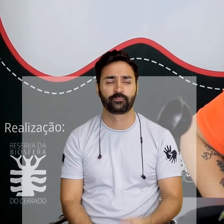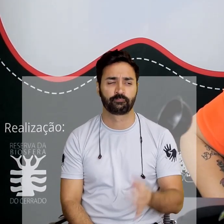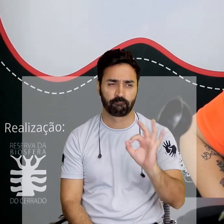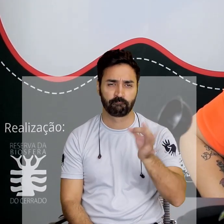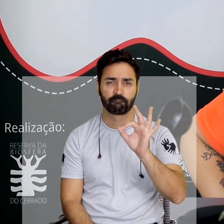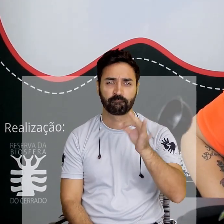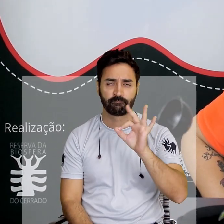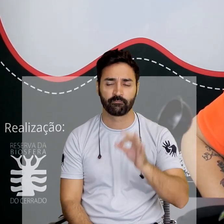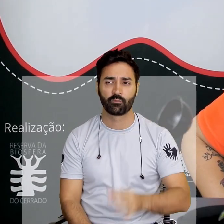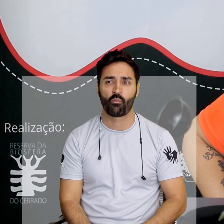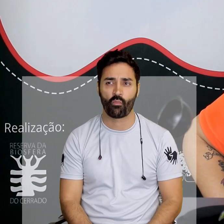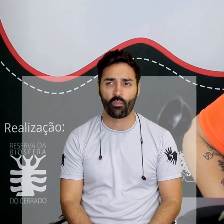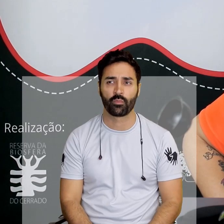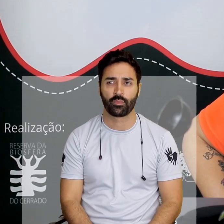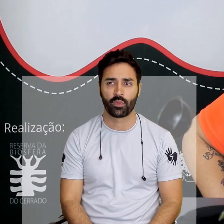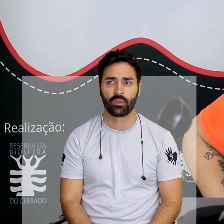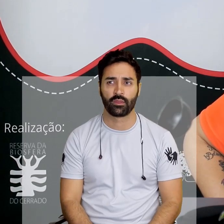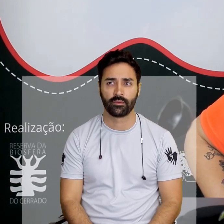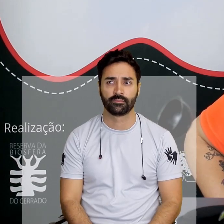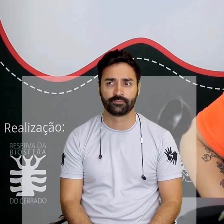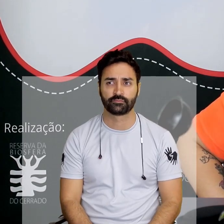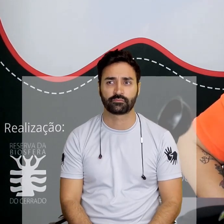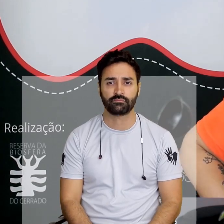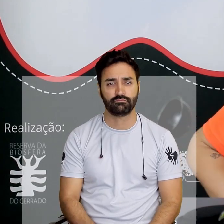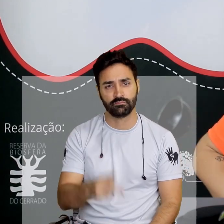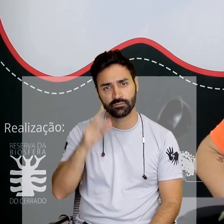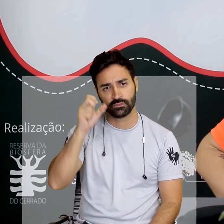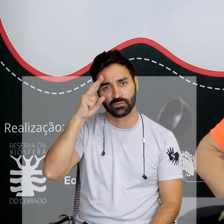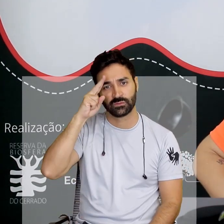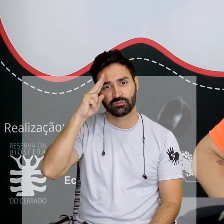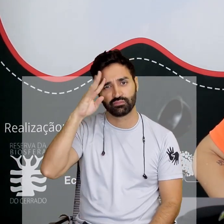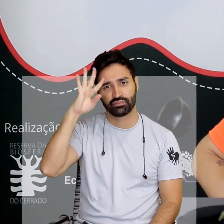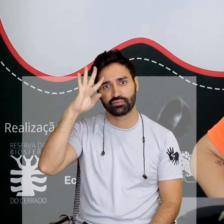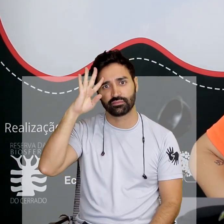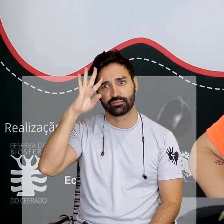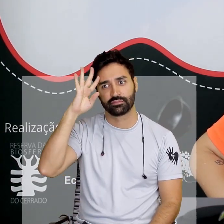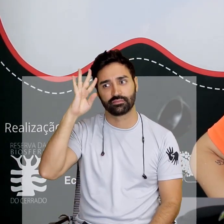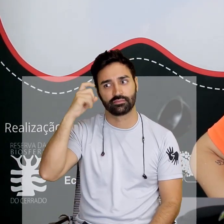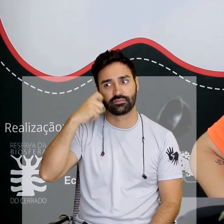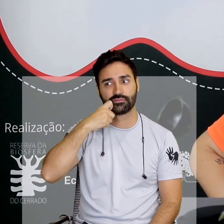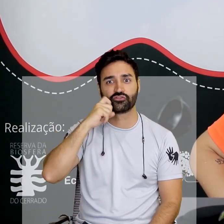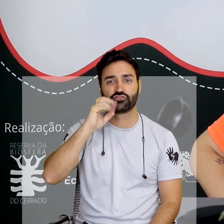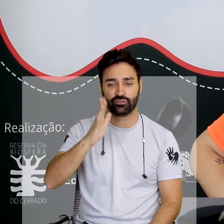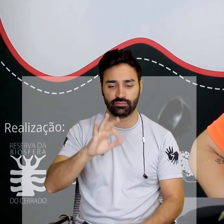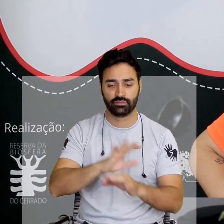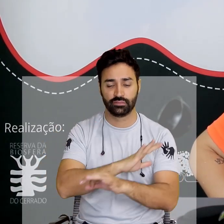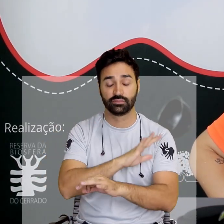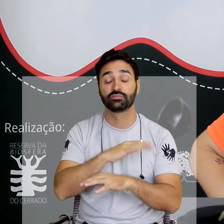Exato. Vamos pular os dias da semana que a gente já fez. E o fim de semana?